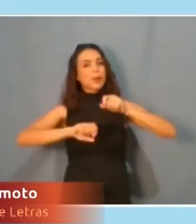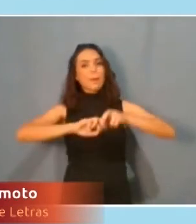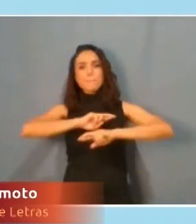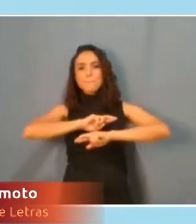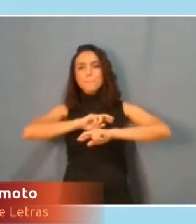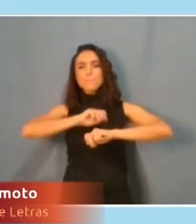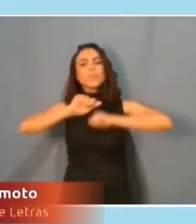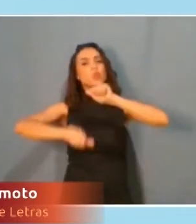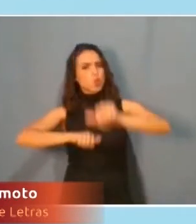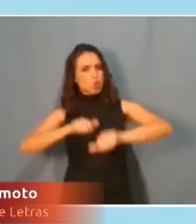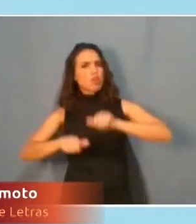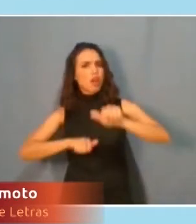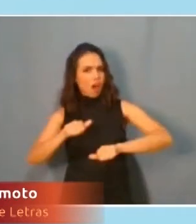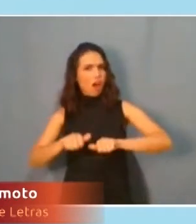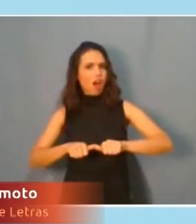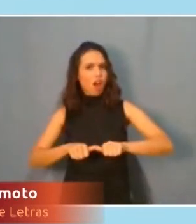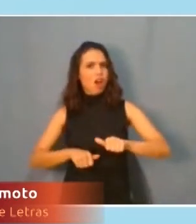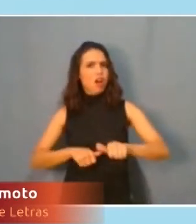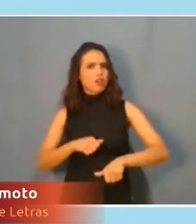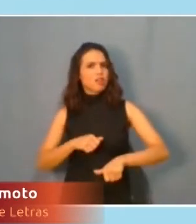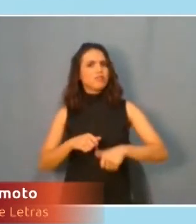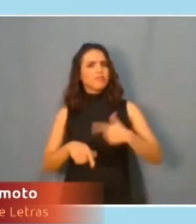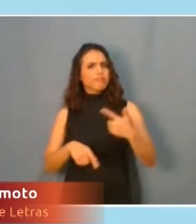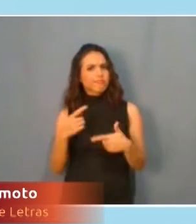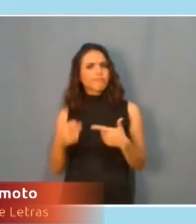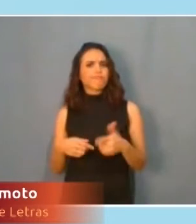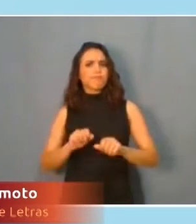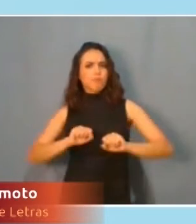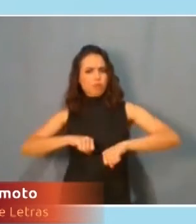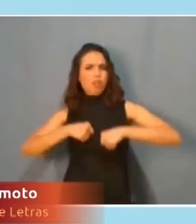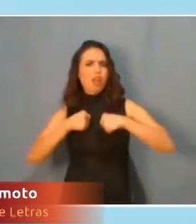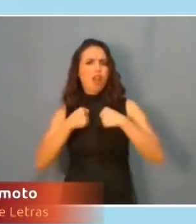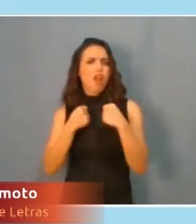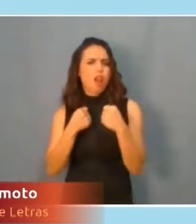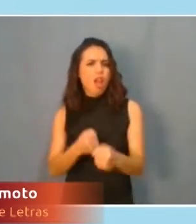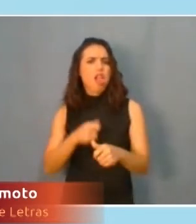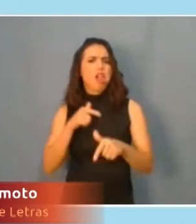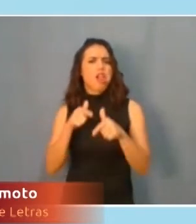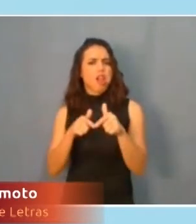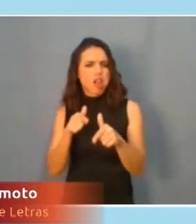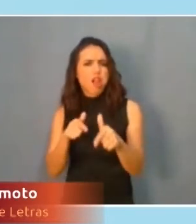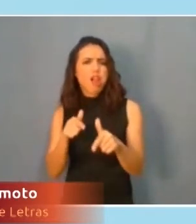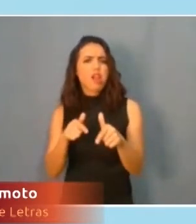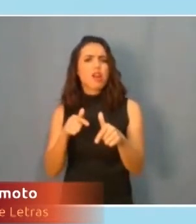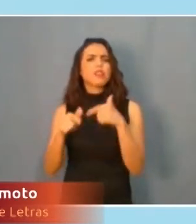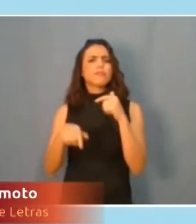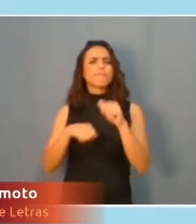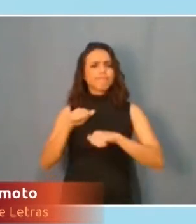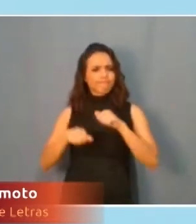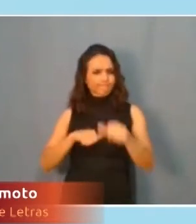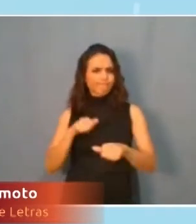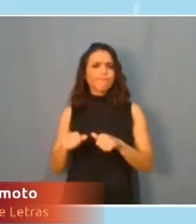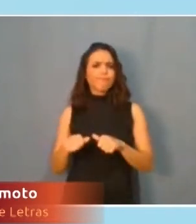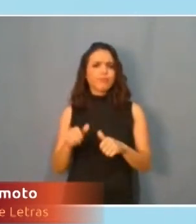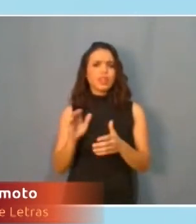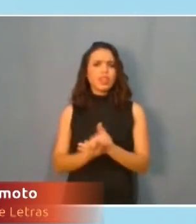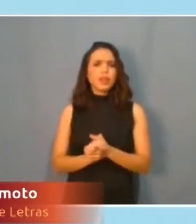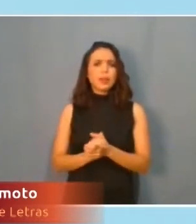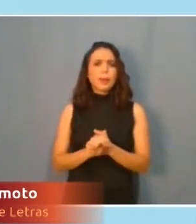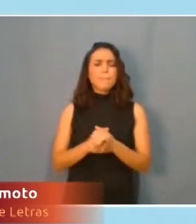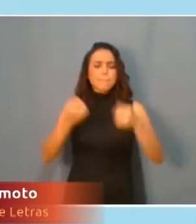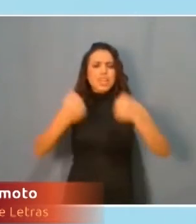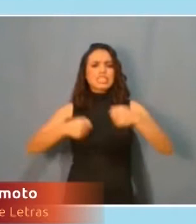discutido. Por isso que um programa como esse é importantíssimo, Camila, que a gente possa levantar esses pontos, porque eu não vejo